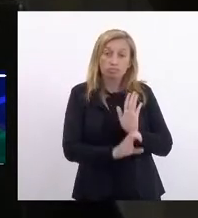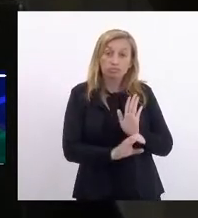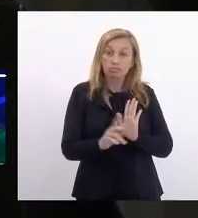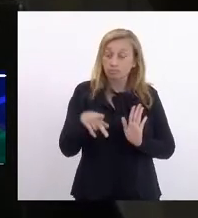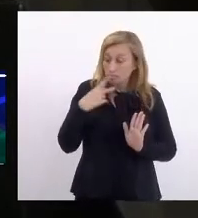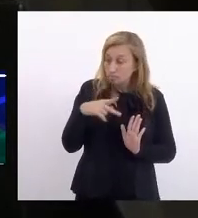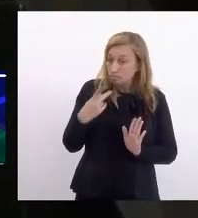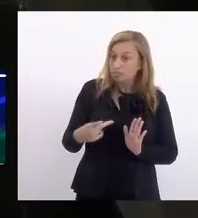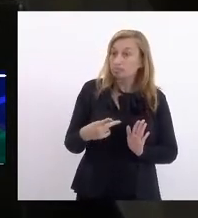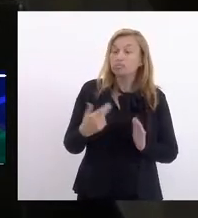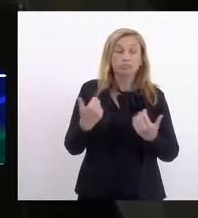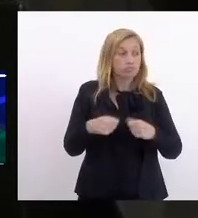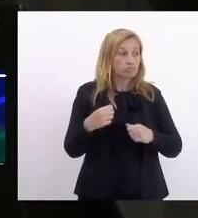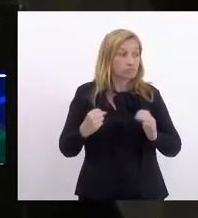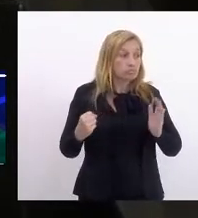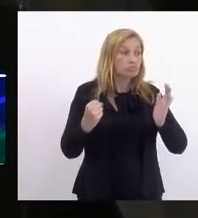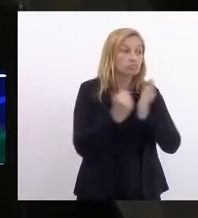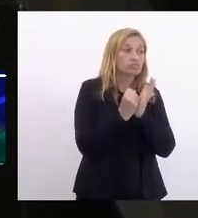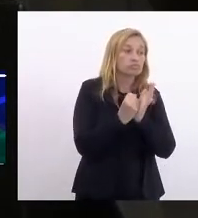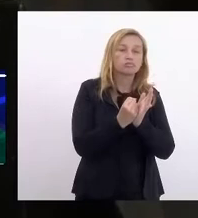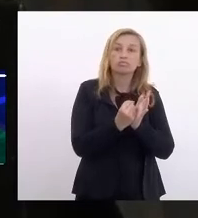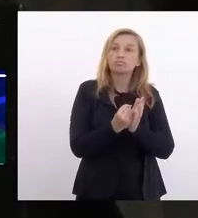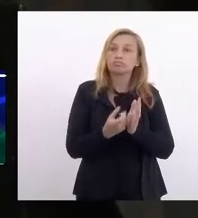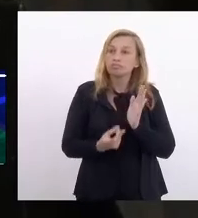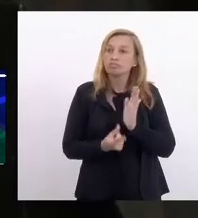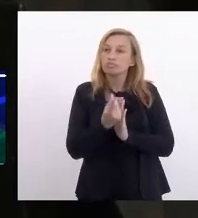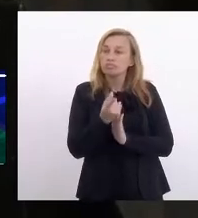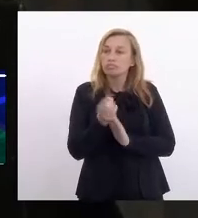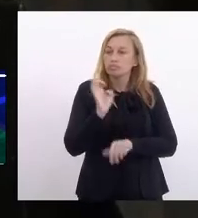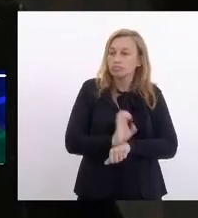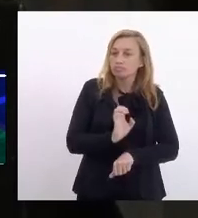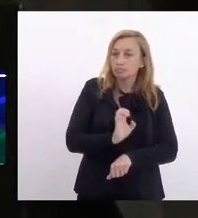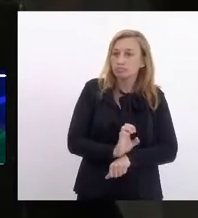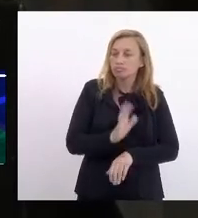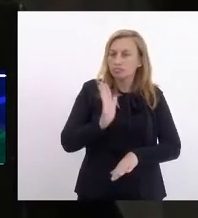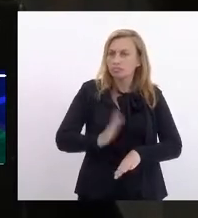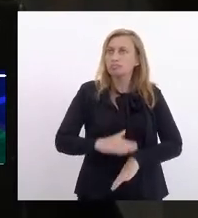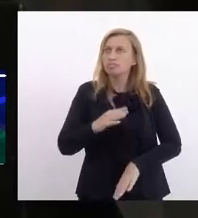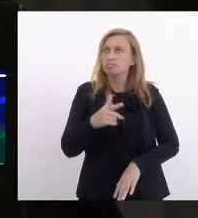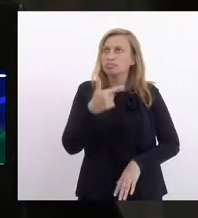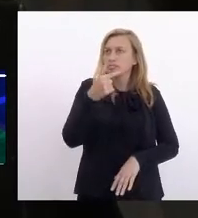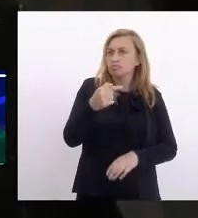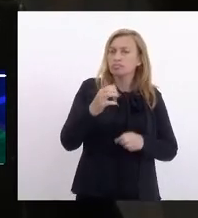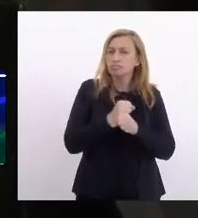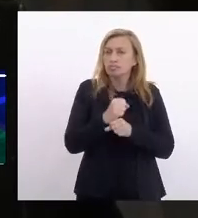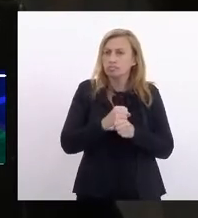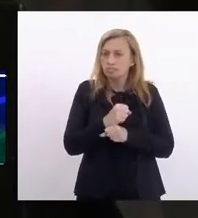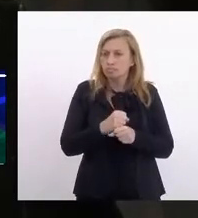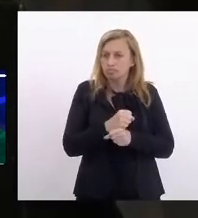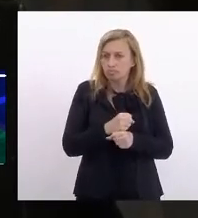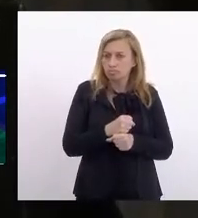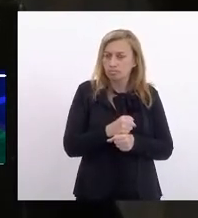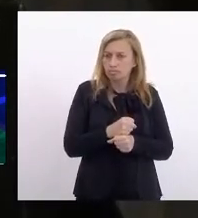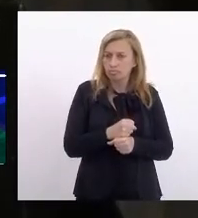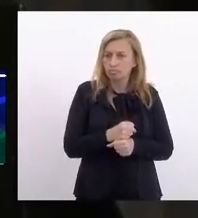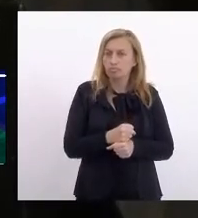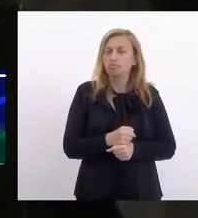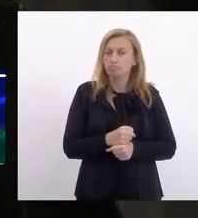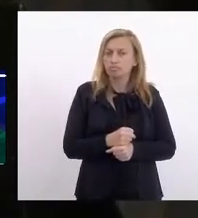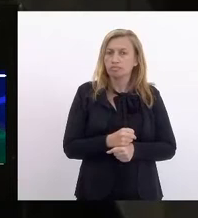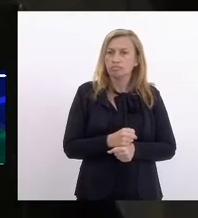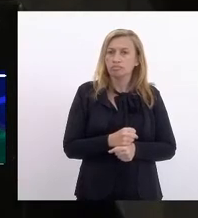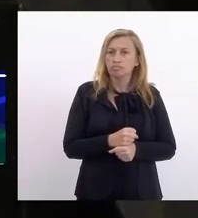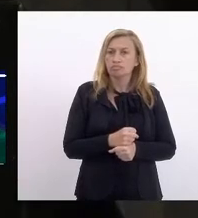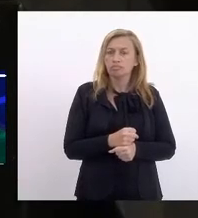feito assim não, tem que ter um cálculo do impacto no orçamento do Estado, porque afinal de contas são mais 7 anos, seriam mais 7 anos de